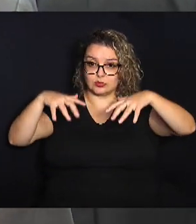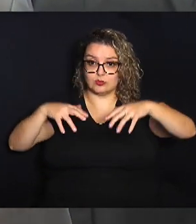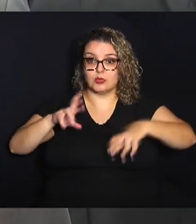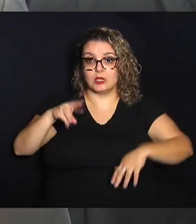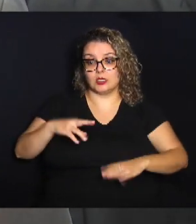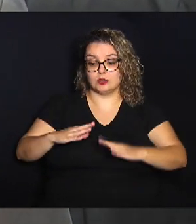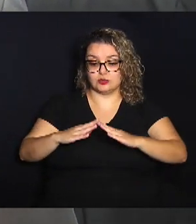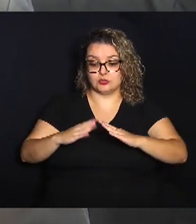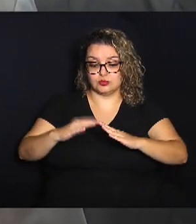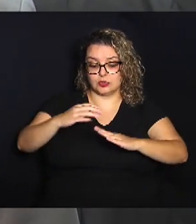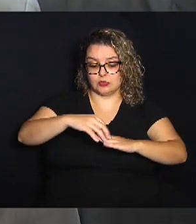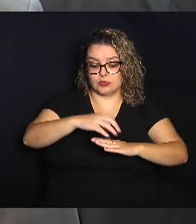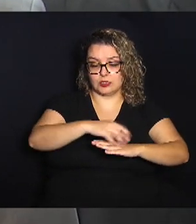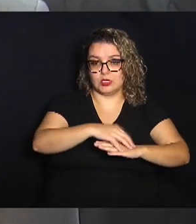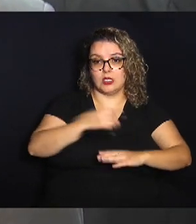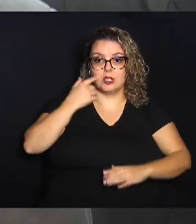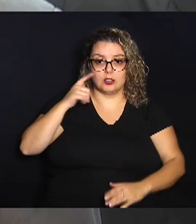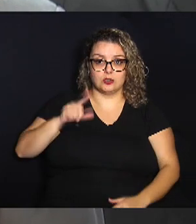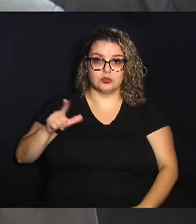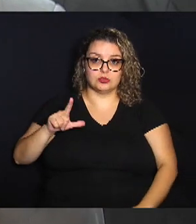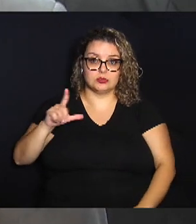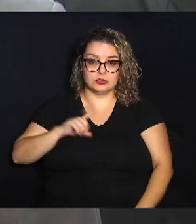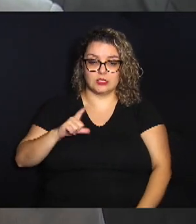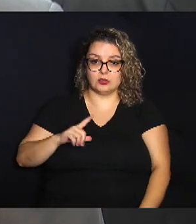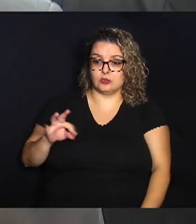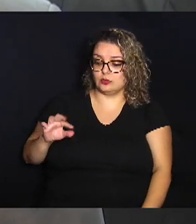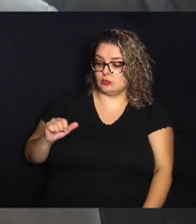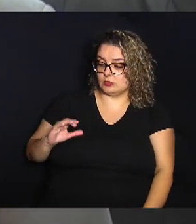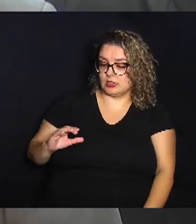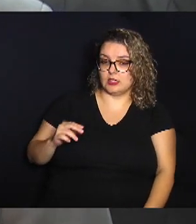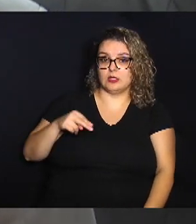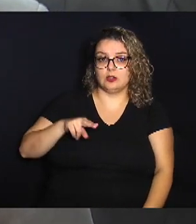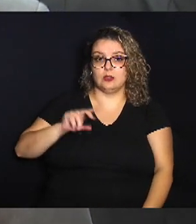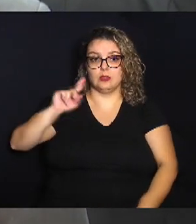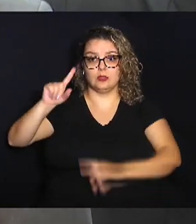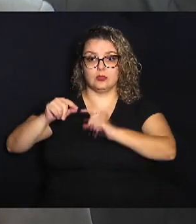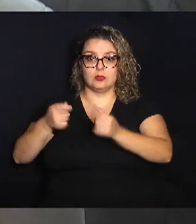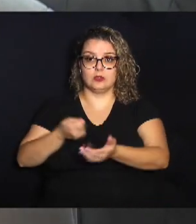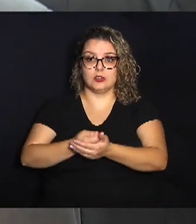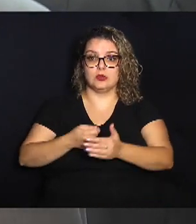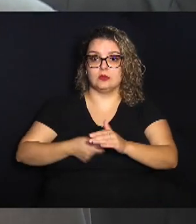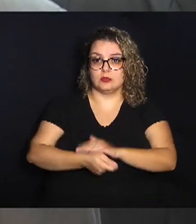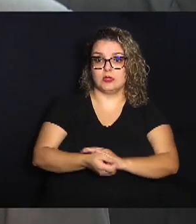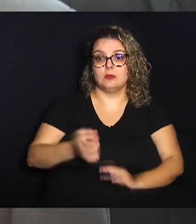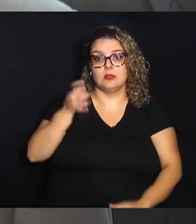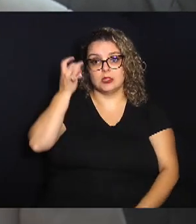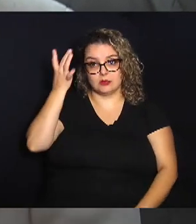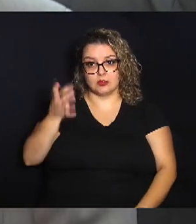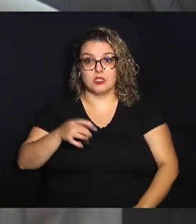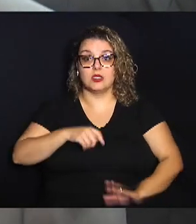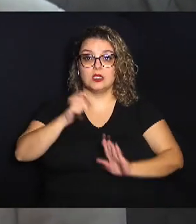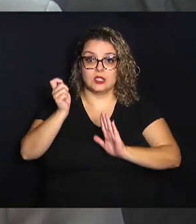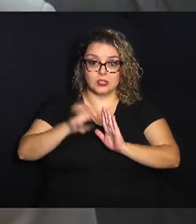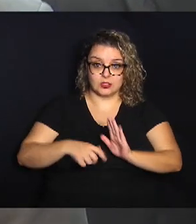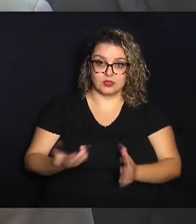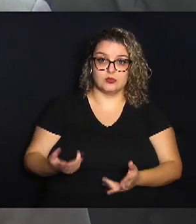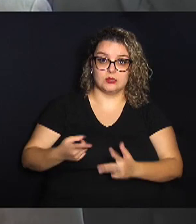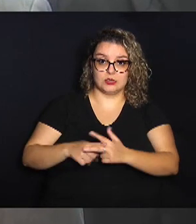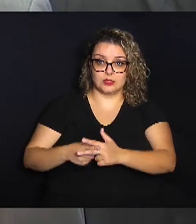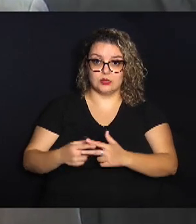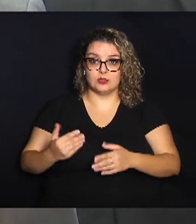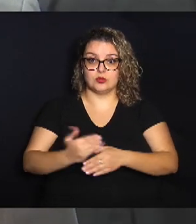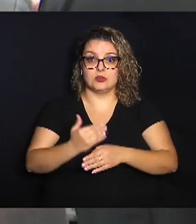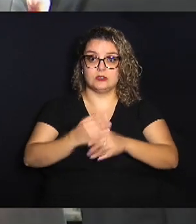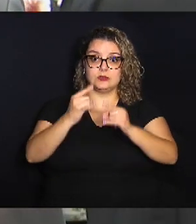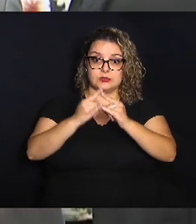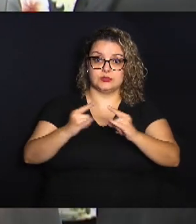é lógico que quando você tem um TAC ou você tem uma emenda parlamentar, se torna mais fácil de você efetivar a reforma desse